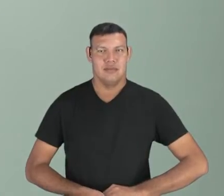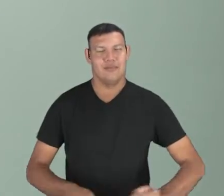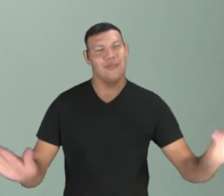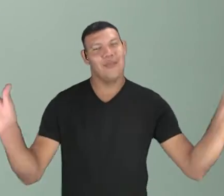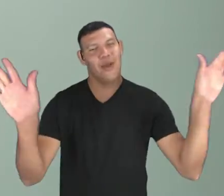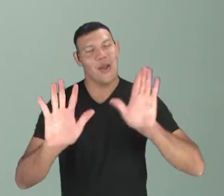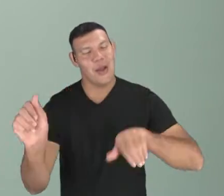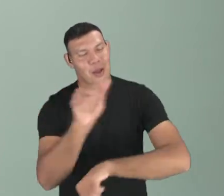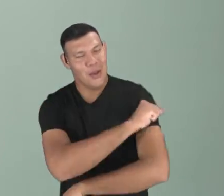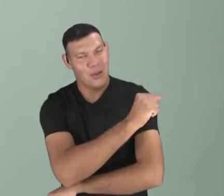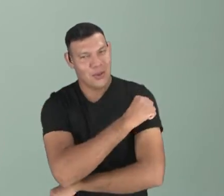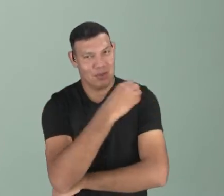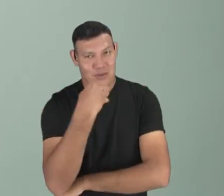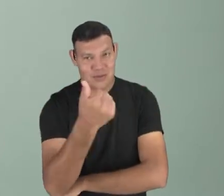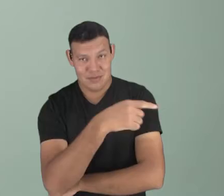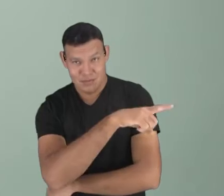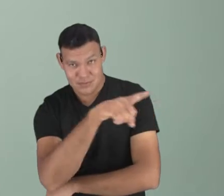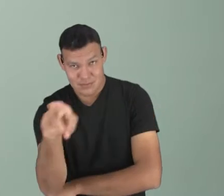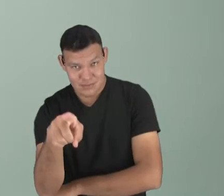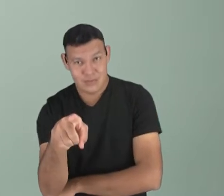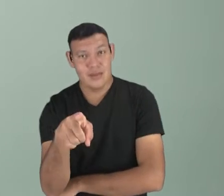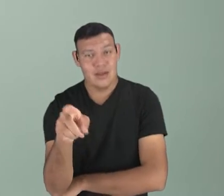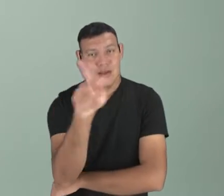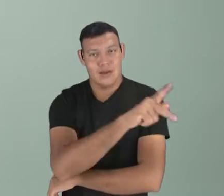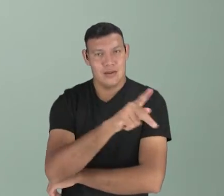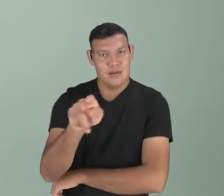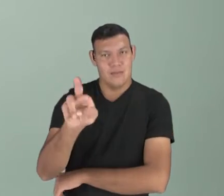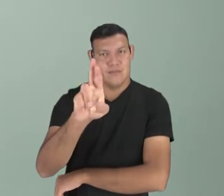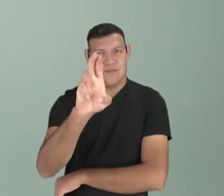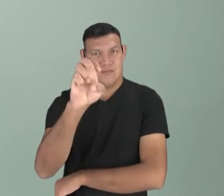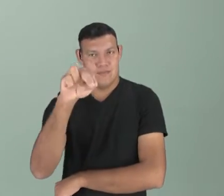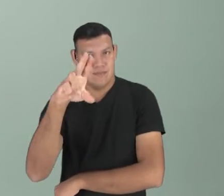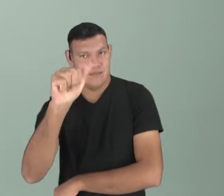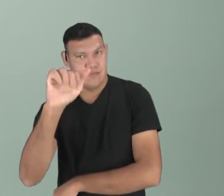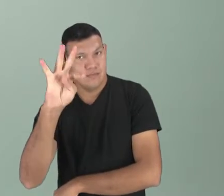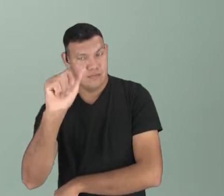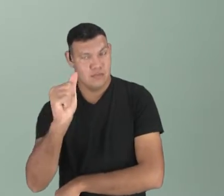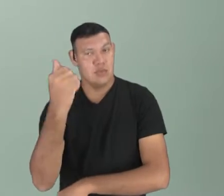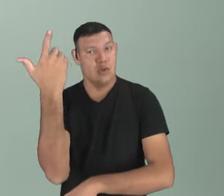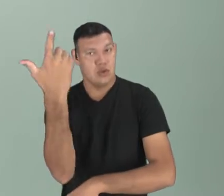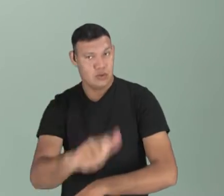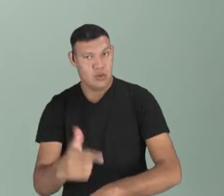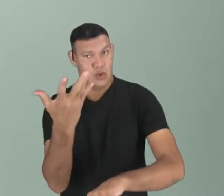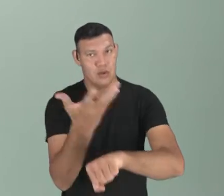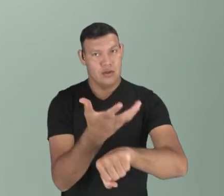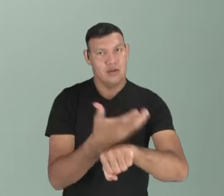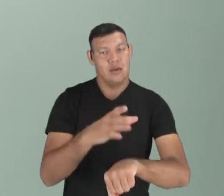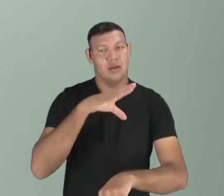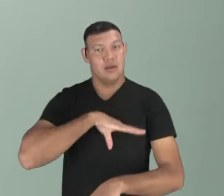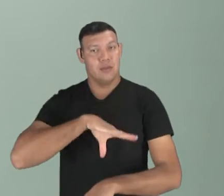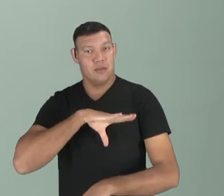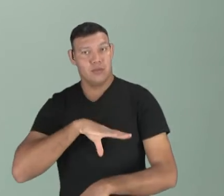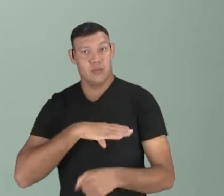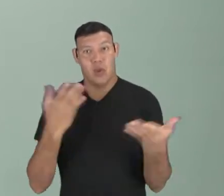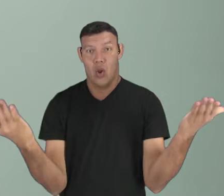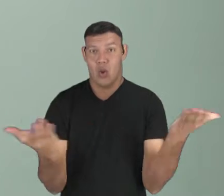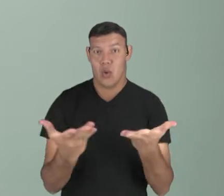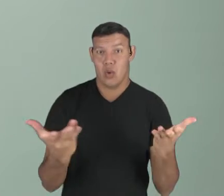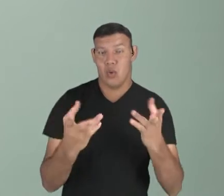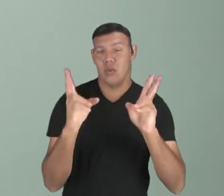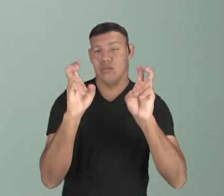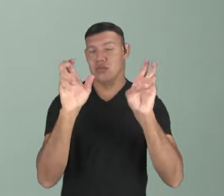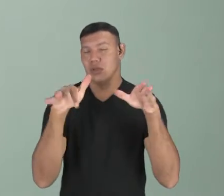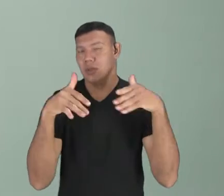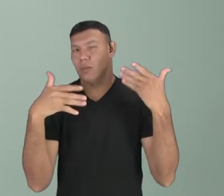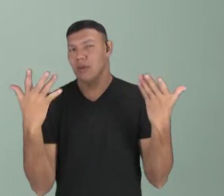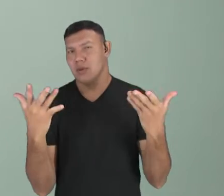Olá, alunos, tudo bem com vocês? Professora Renata, mais uma vez com a língua portuguesa. A aula de hoje nós vamos